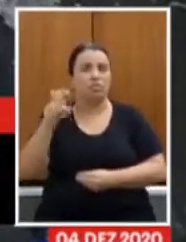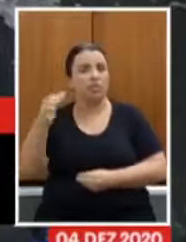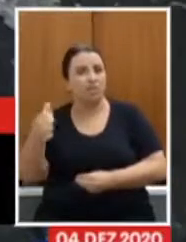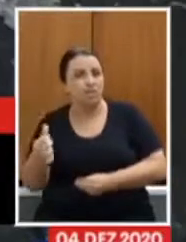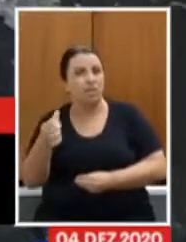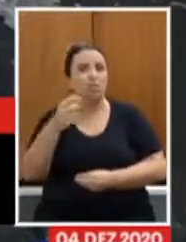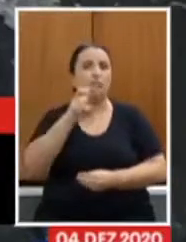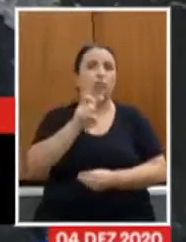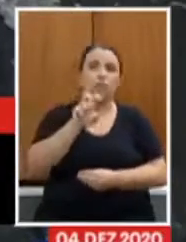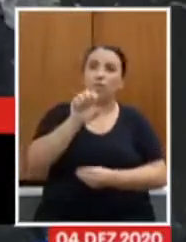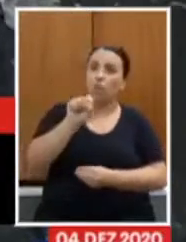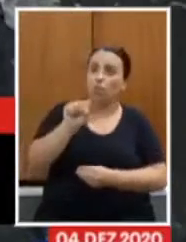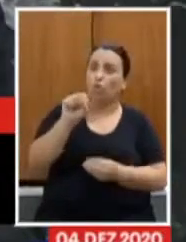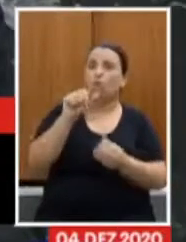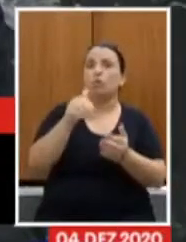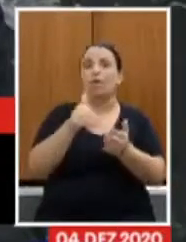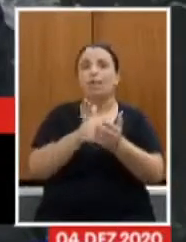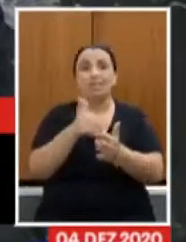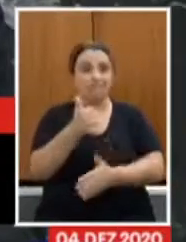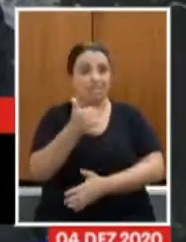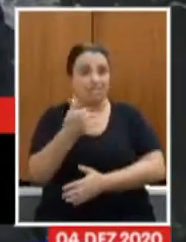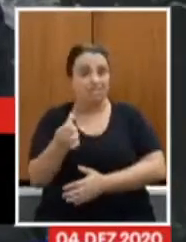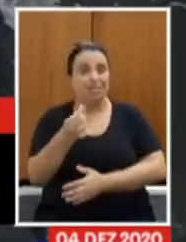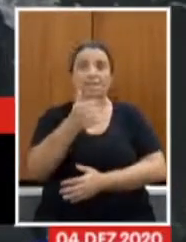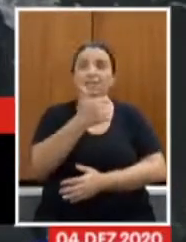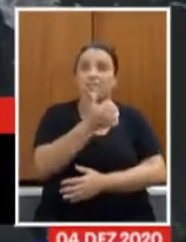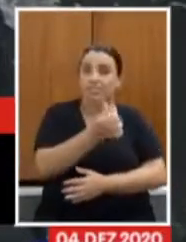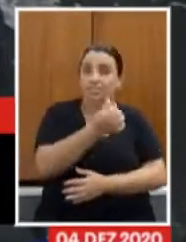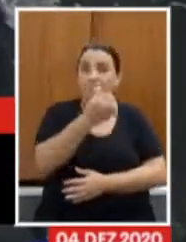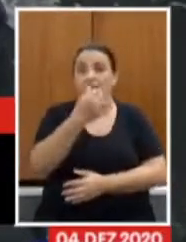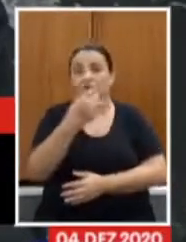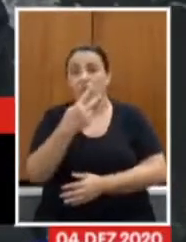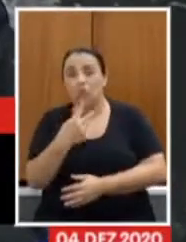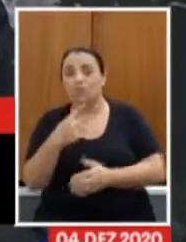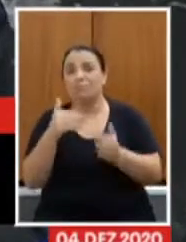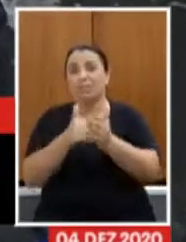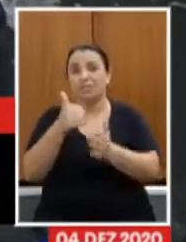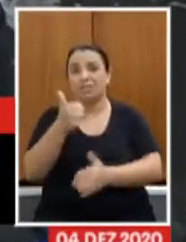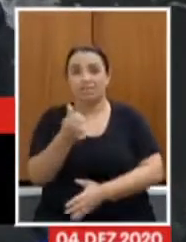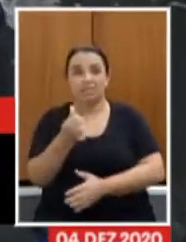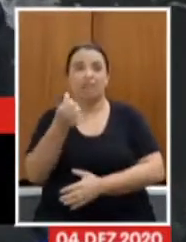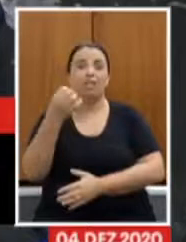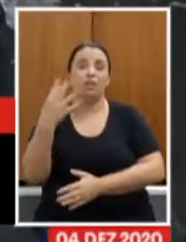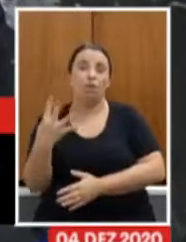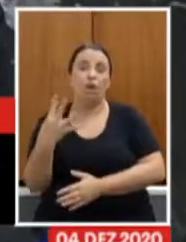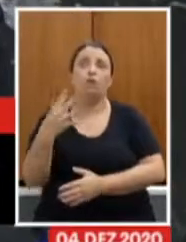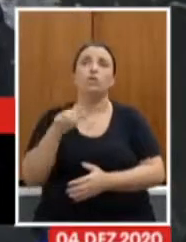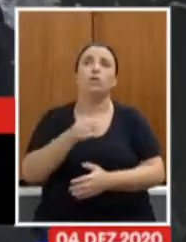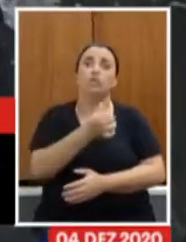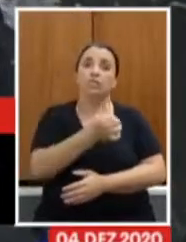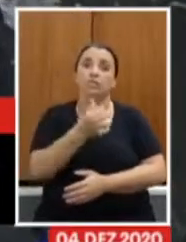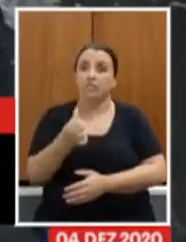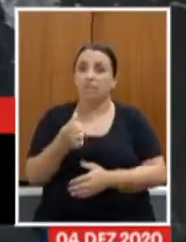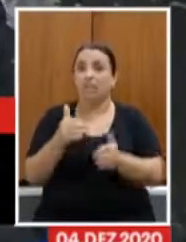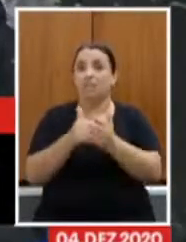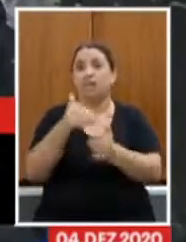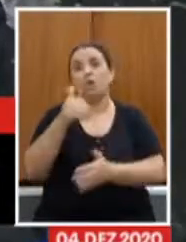58 a 60, 62 a 64, 66 a